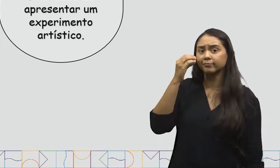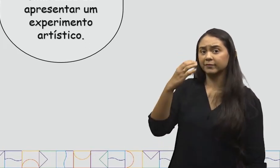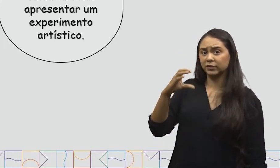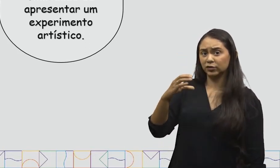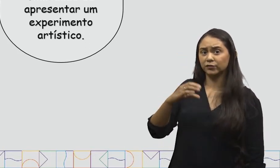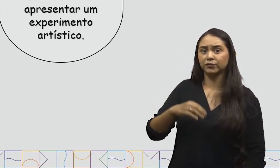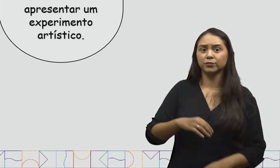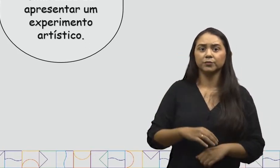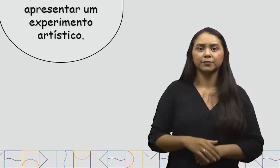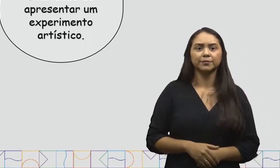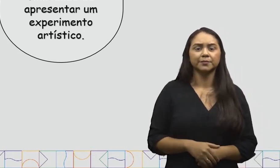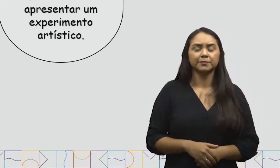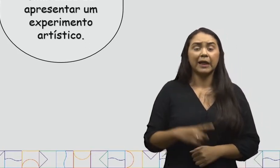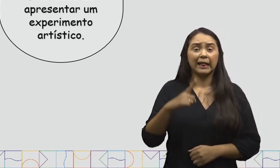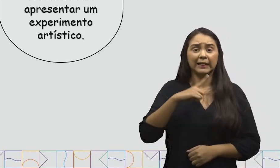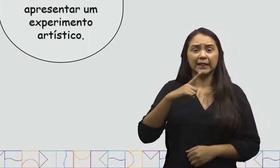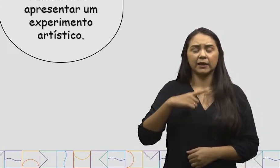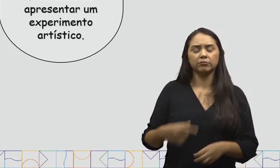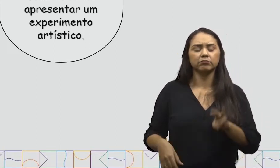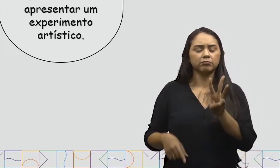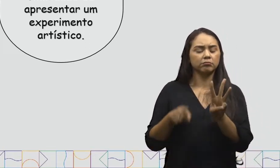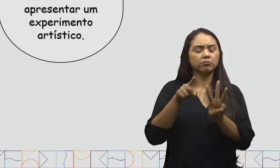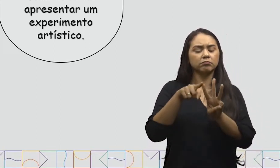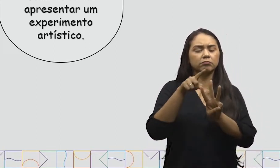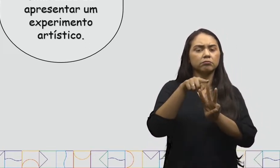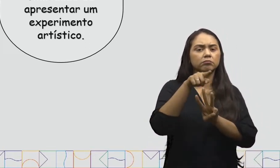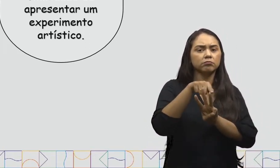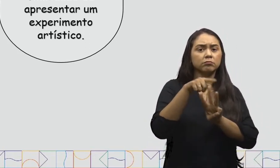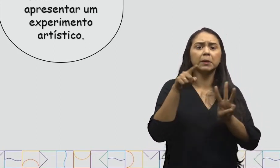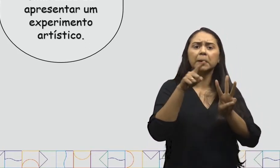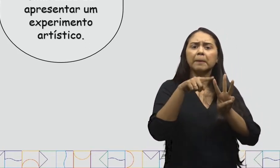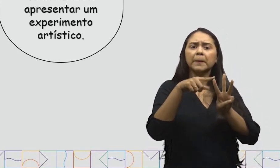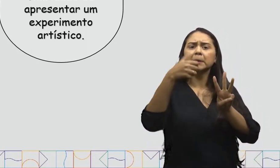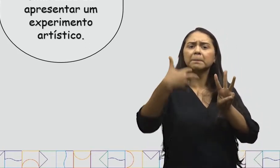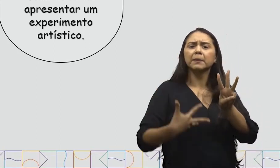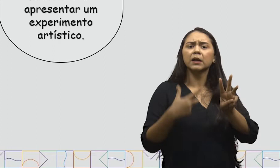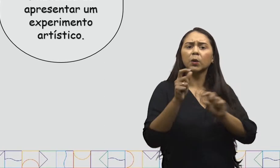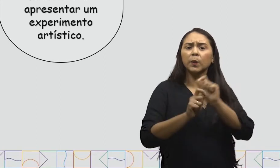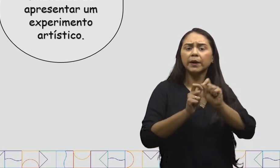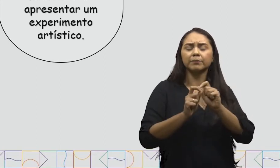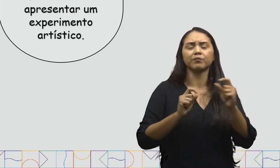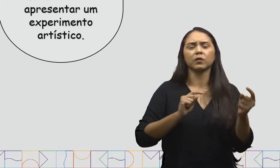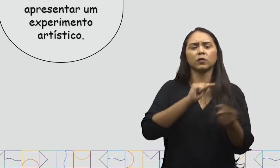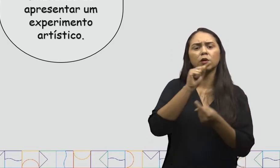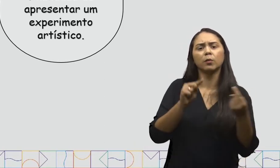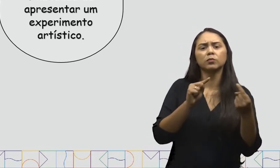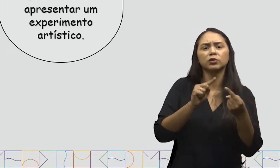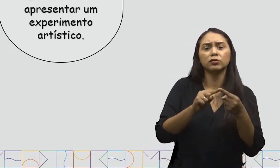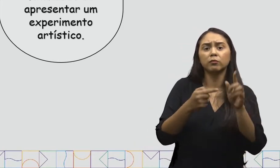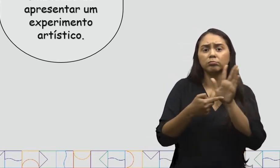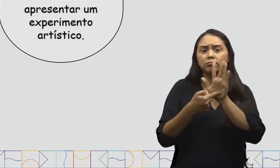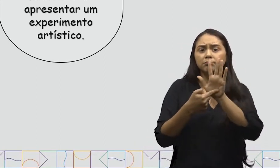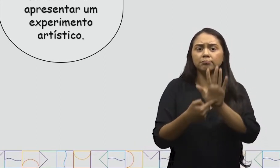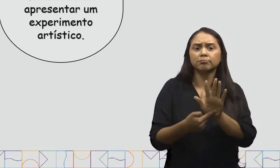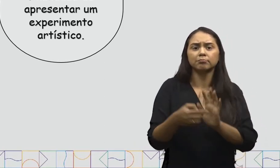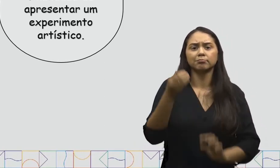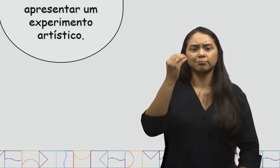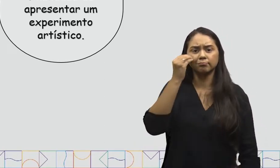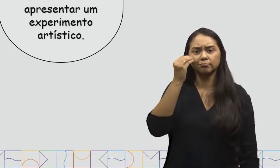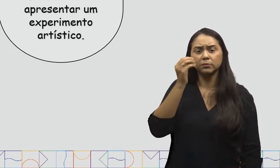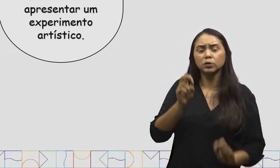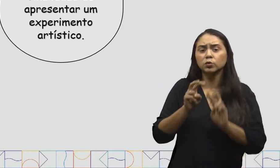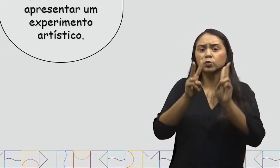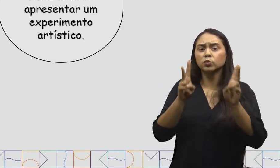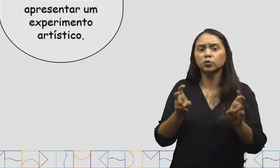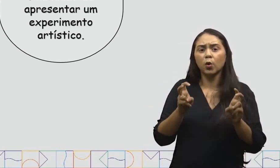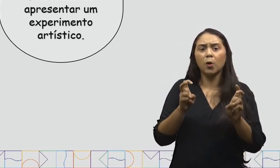experimento científico. Temos 3 opções. A primeira diz assim: tem a finalidade de apresentar um